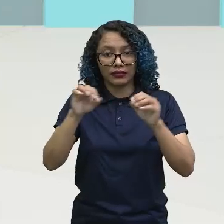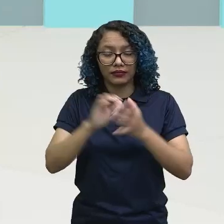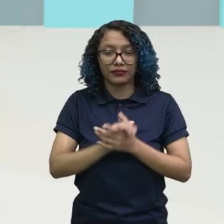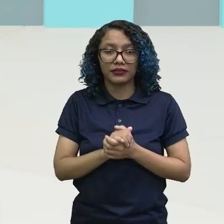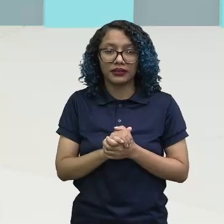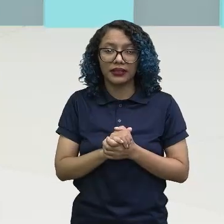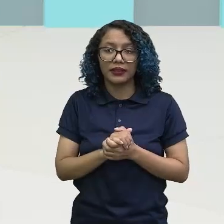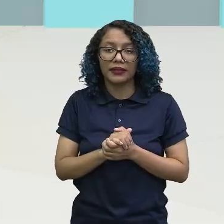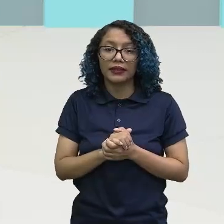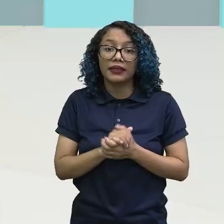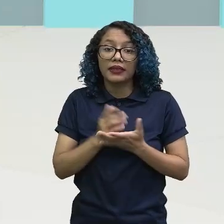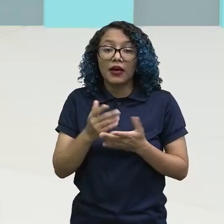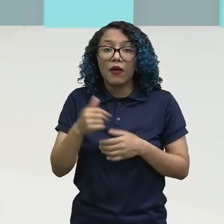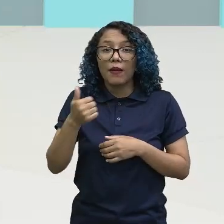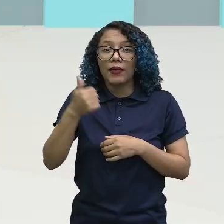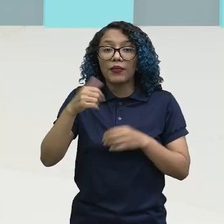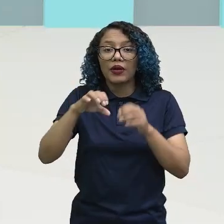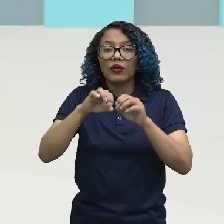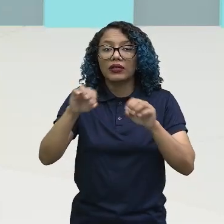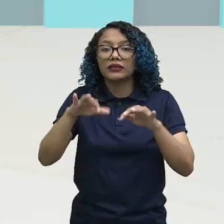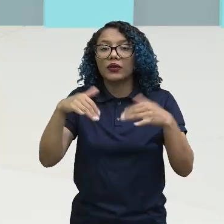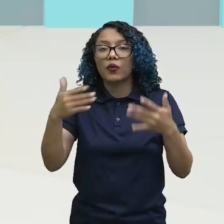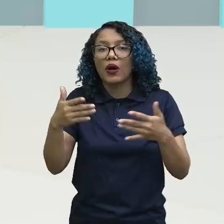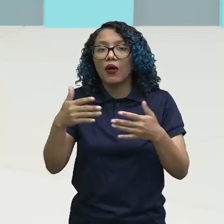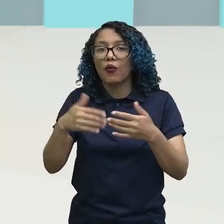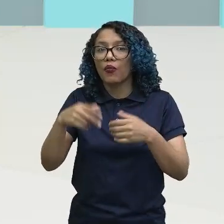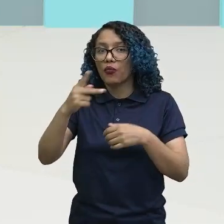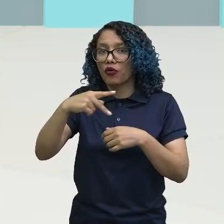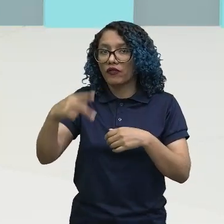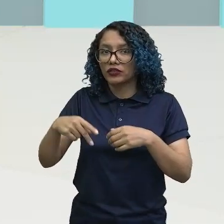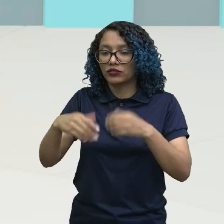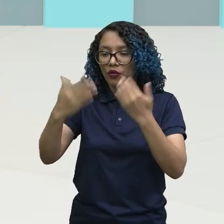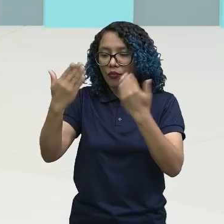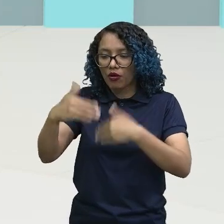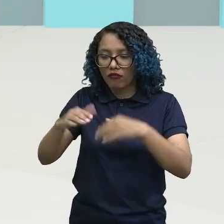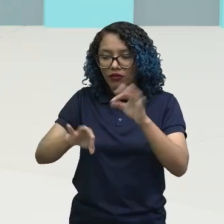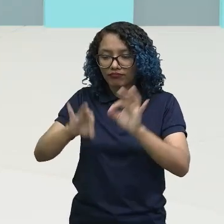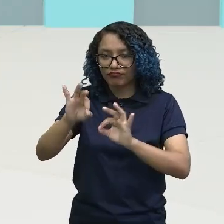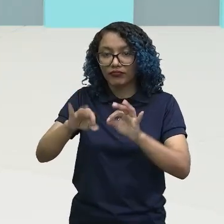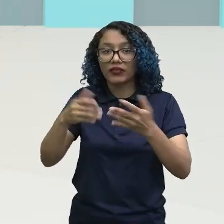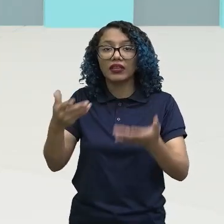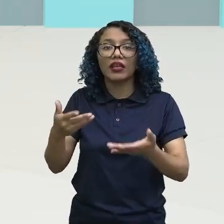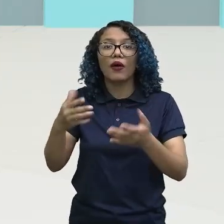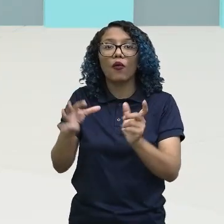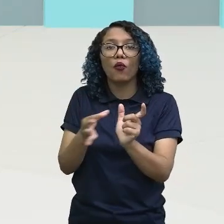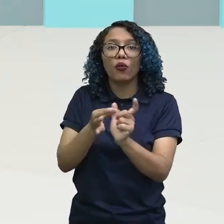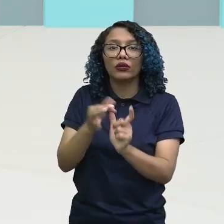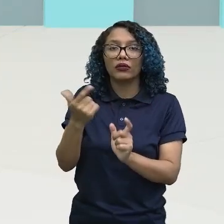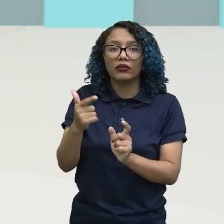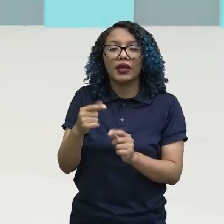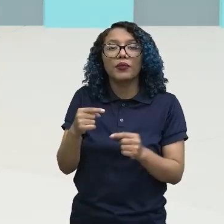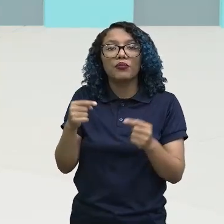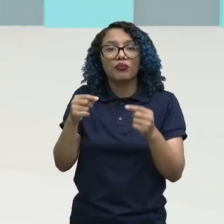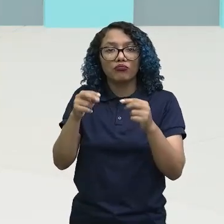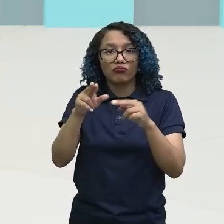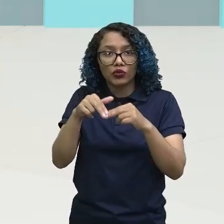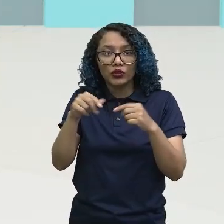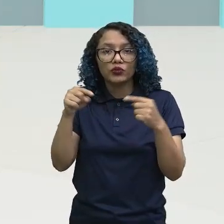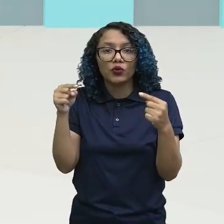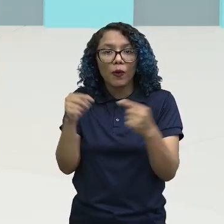elaborou a prova, é a primeira oração, é a oração principal. Ela não tem conjunção, então ela é uma oração simples,